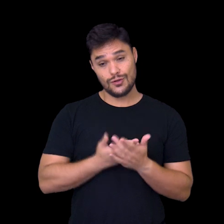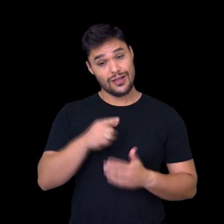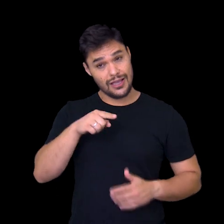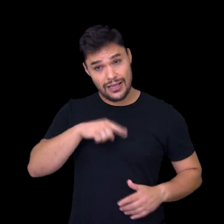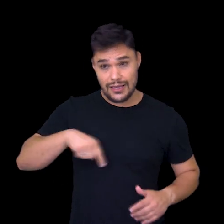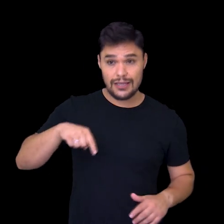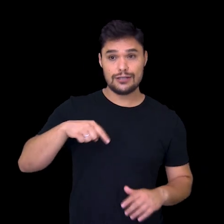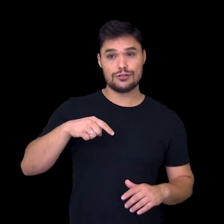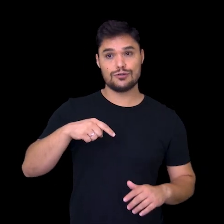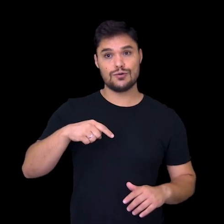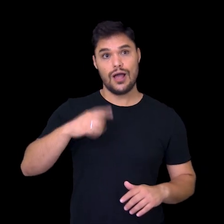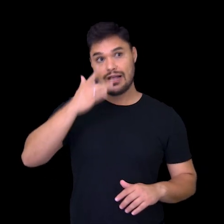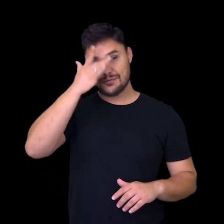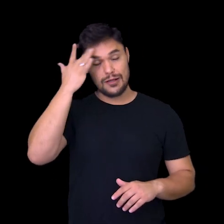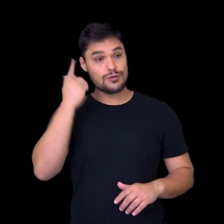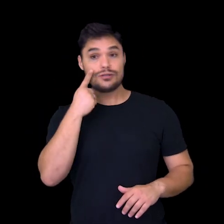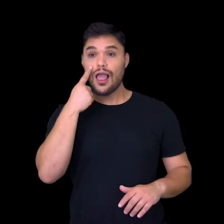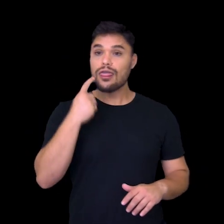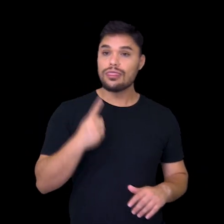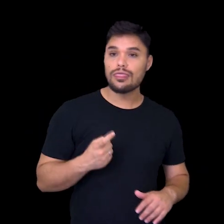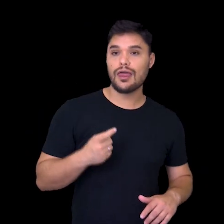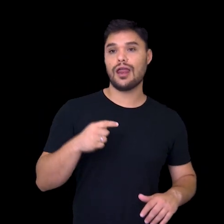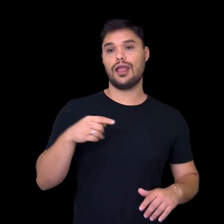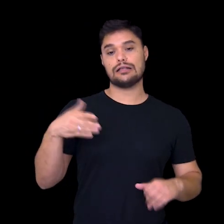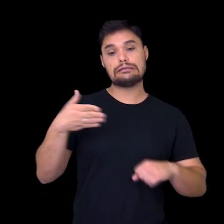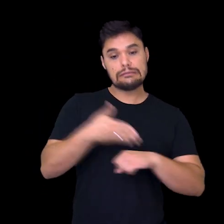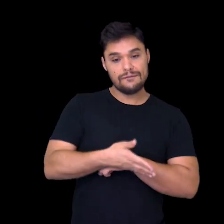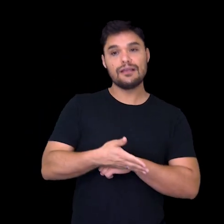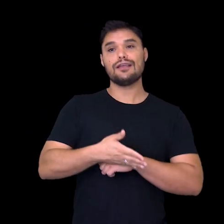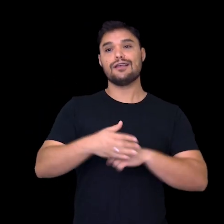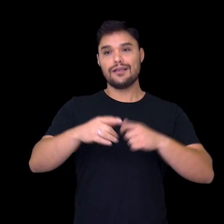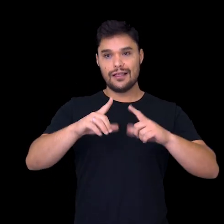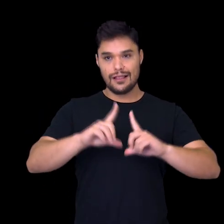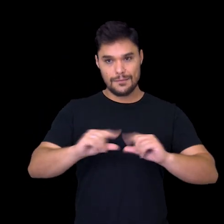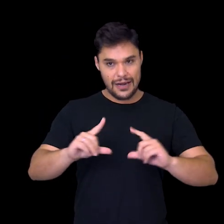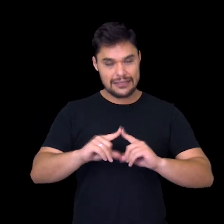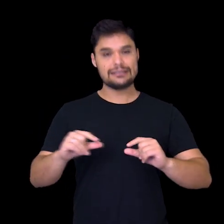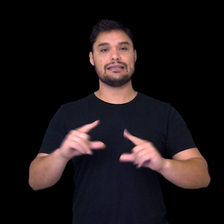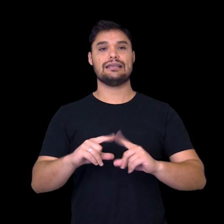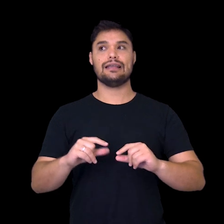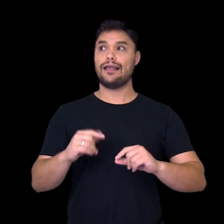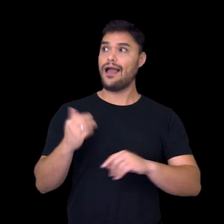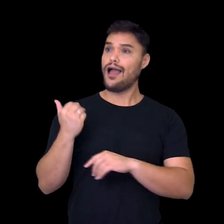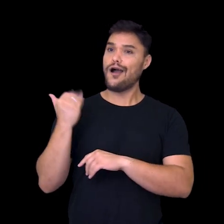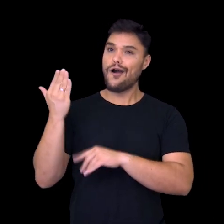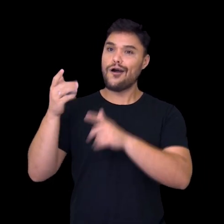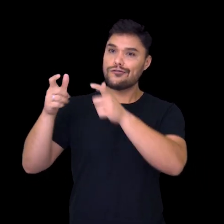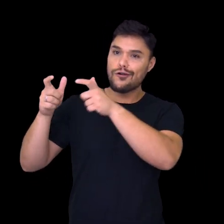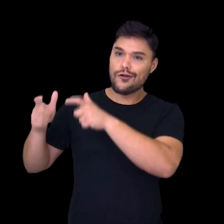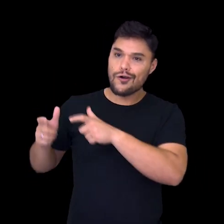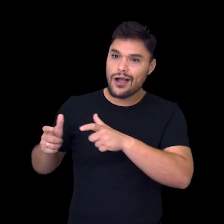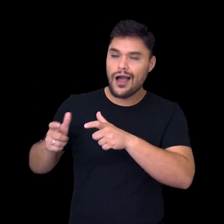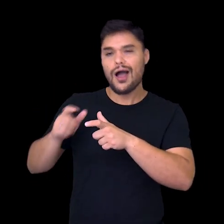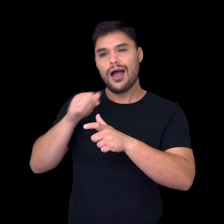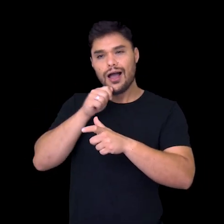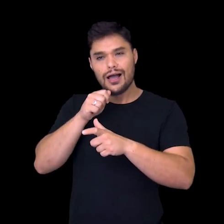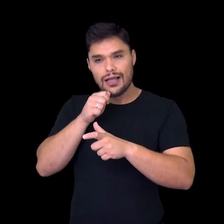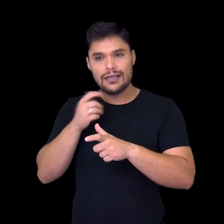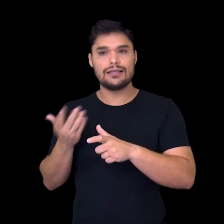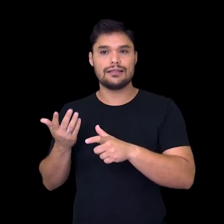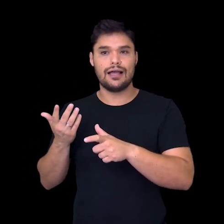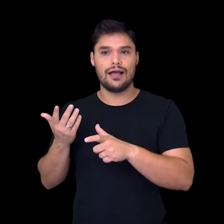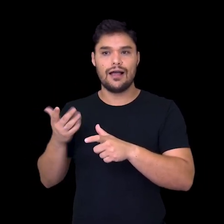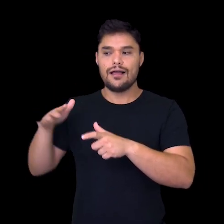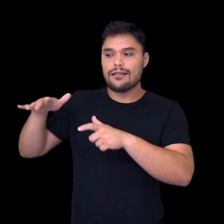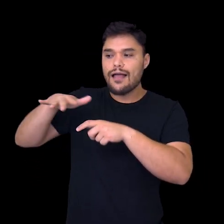esse discurso que atrai, né? As pessoas estão vindo de regiões que estão ainda muito